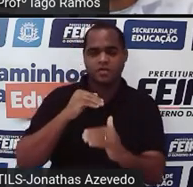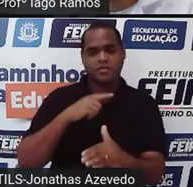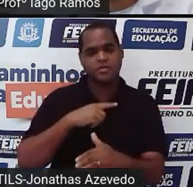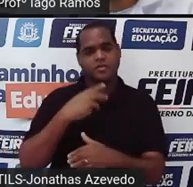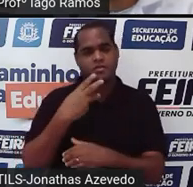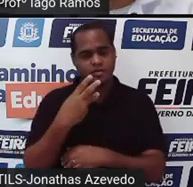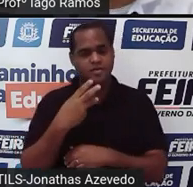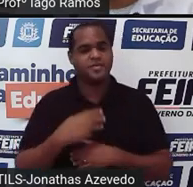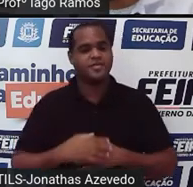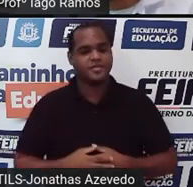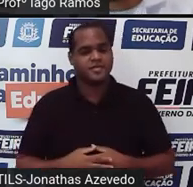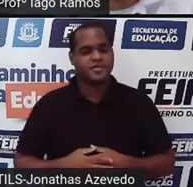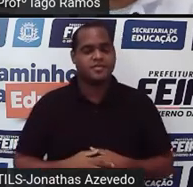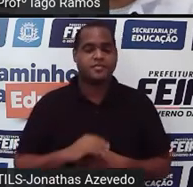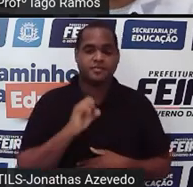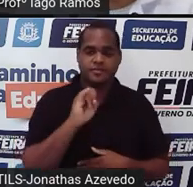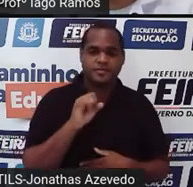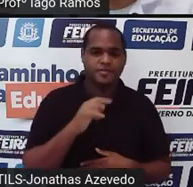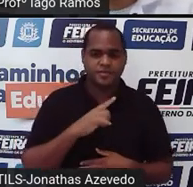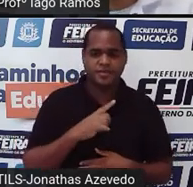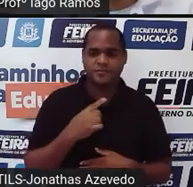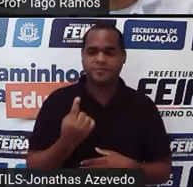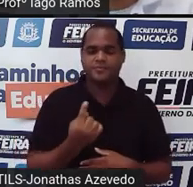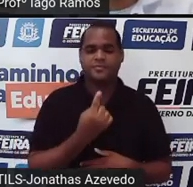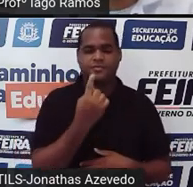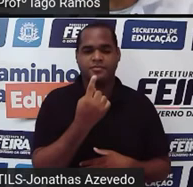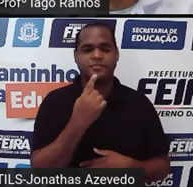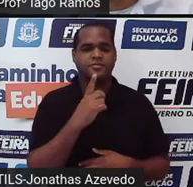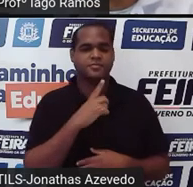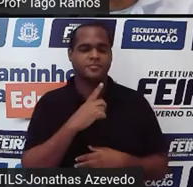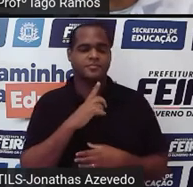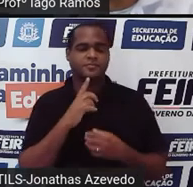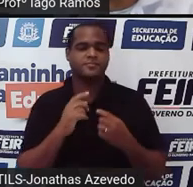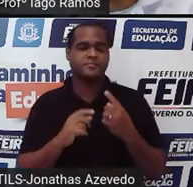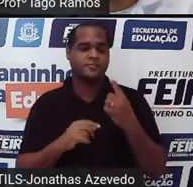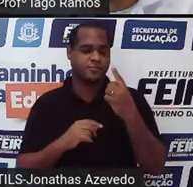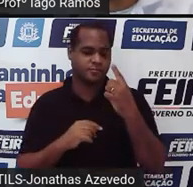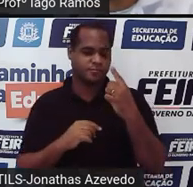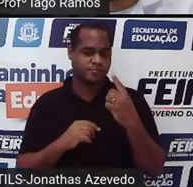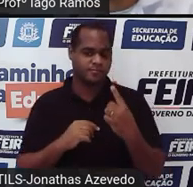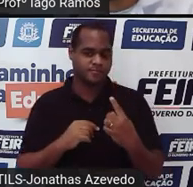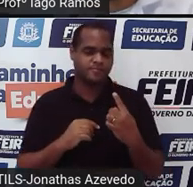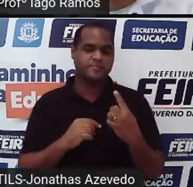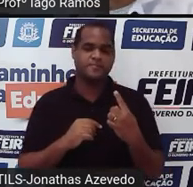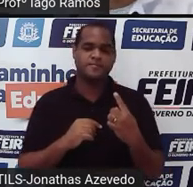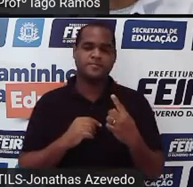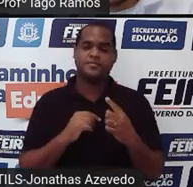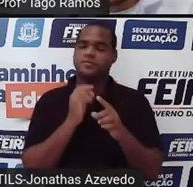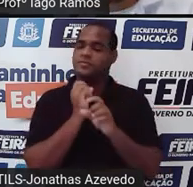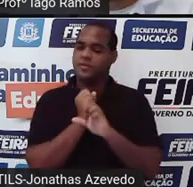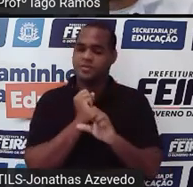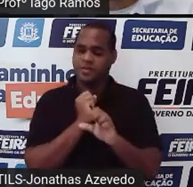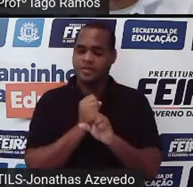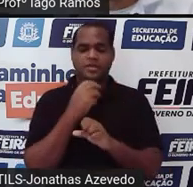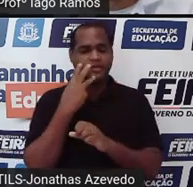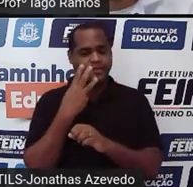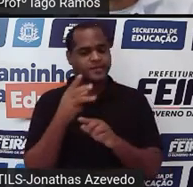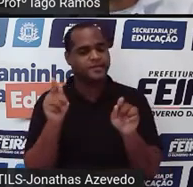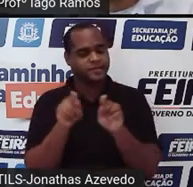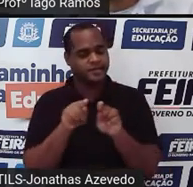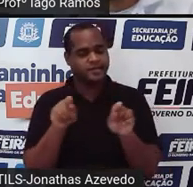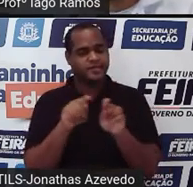3 se a gente for olhar na altura dessa ponta aqui de cima até essa conta aqui debaixo tem três